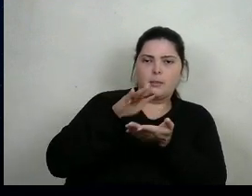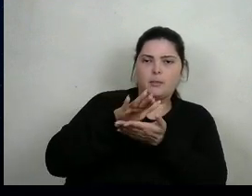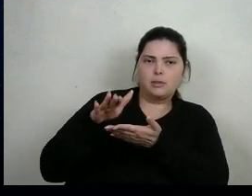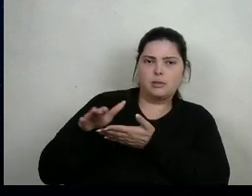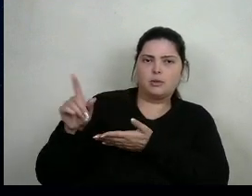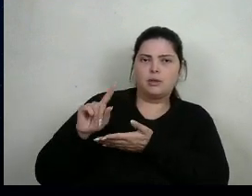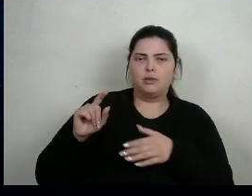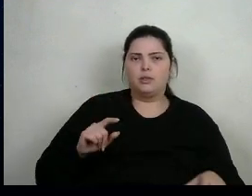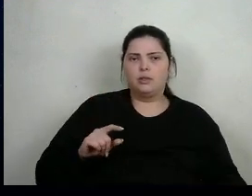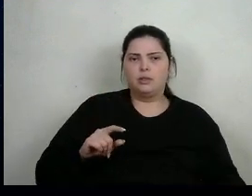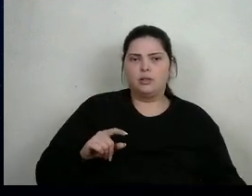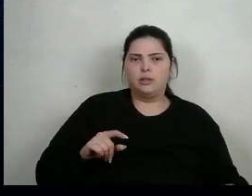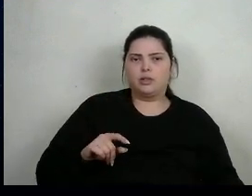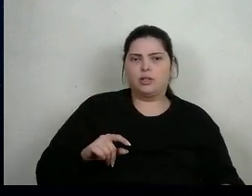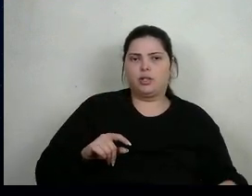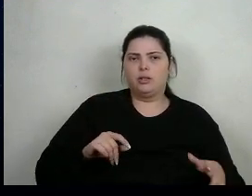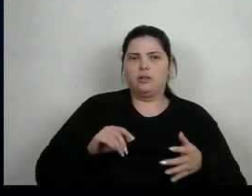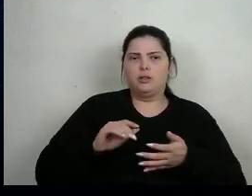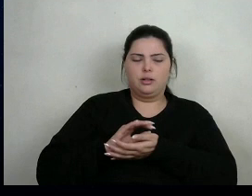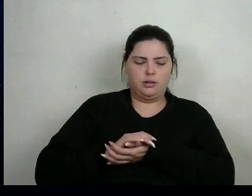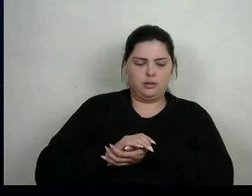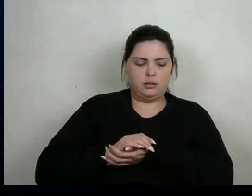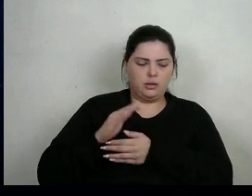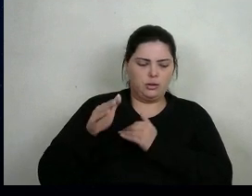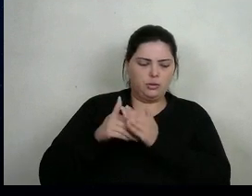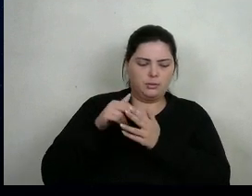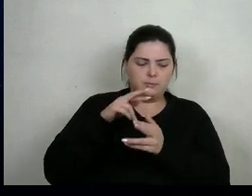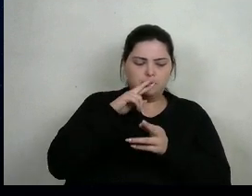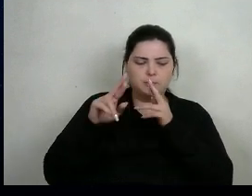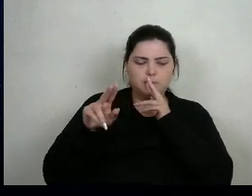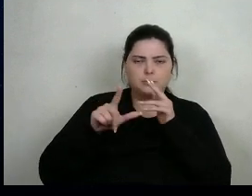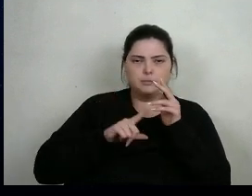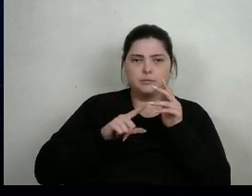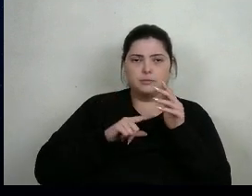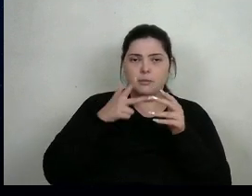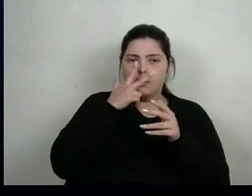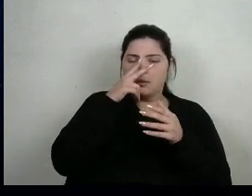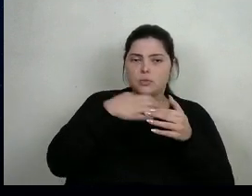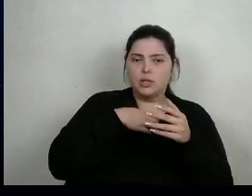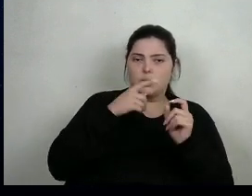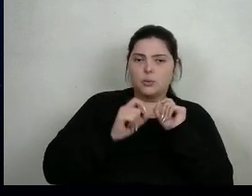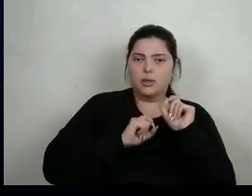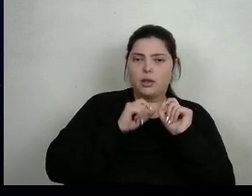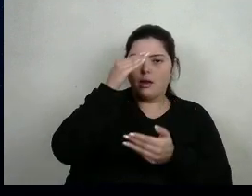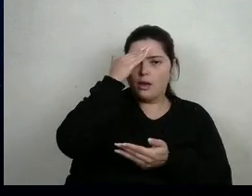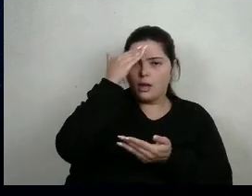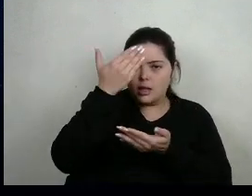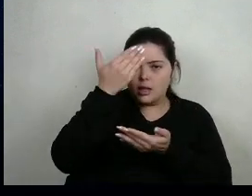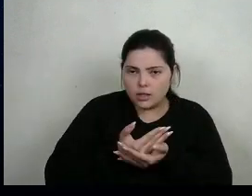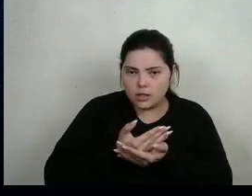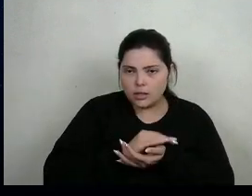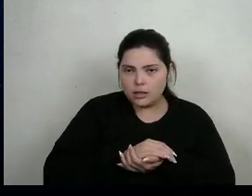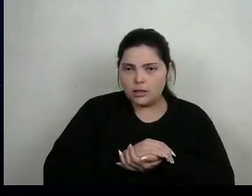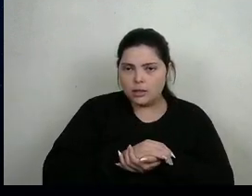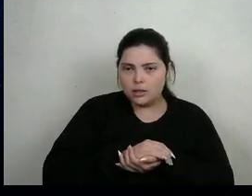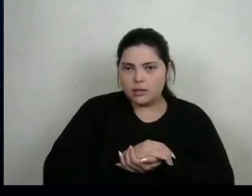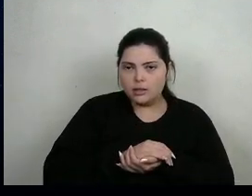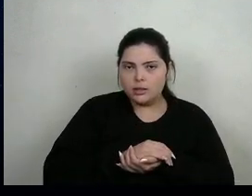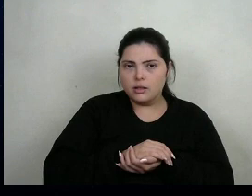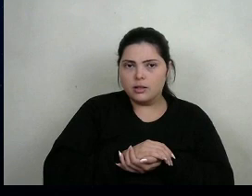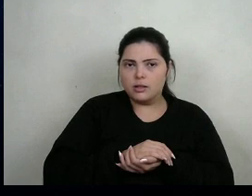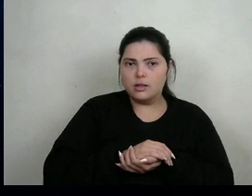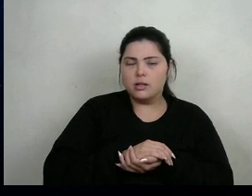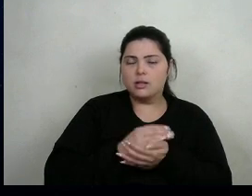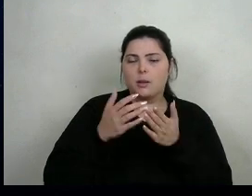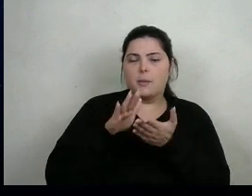uma única métrica de produtividade pode dar todas as respostas da mesma forma que tem muita gente que acredita que as medições de produtividade